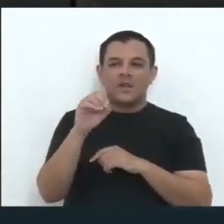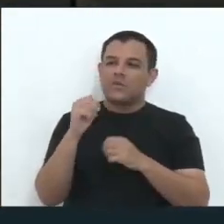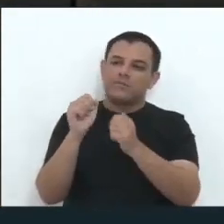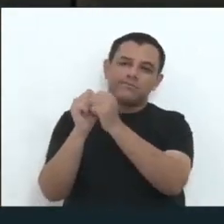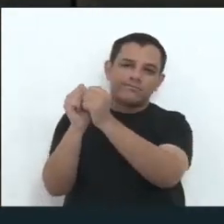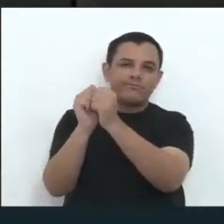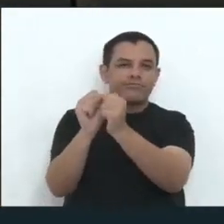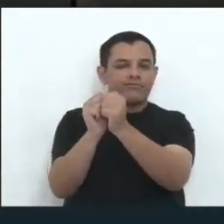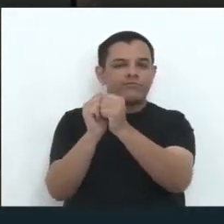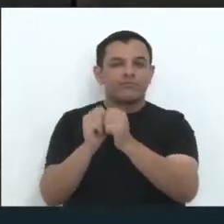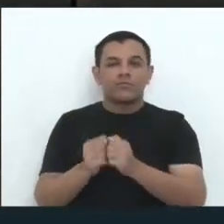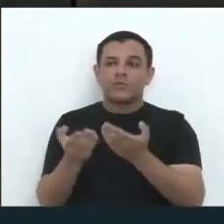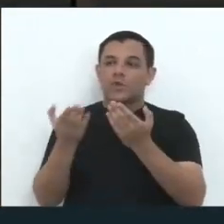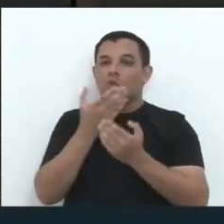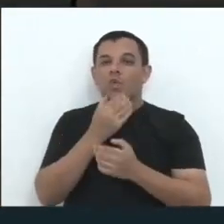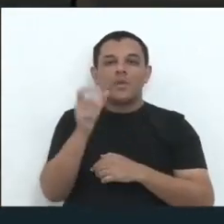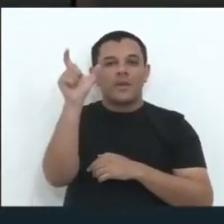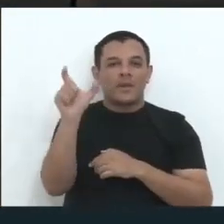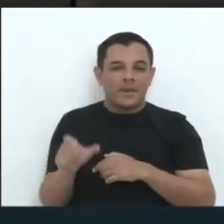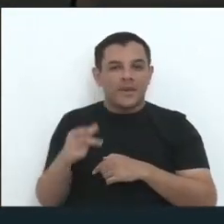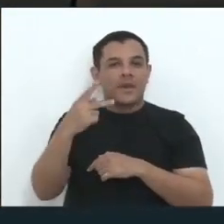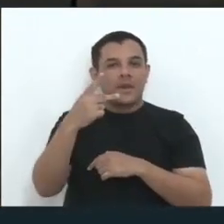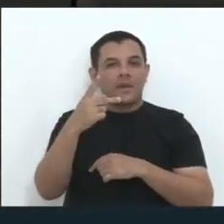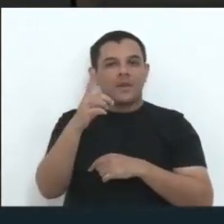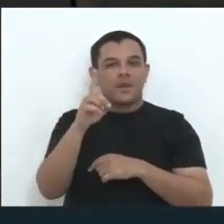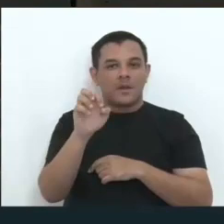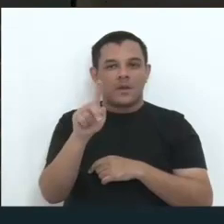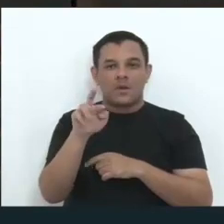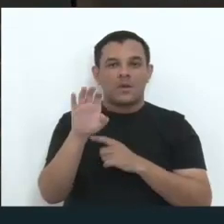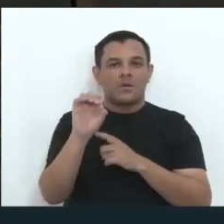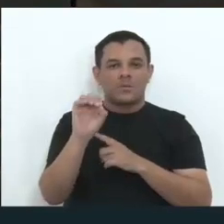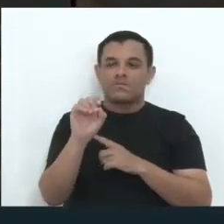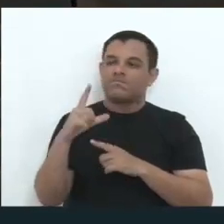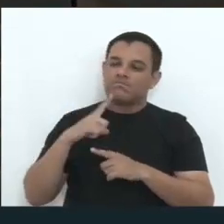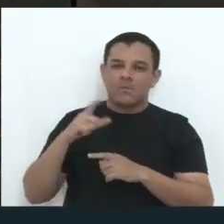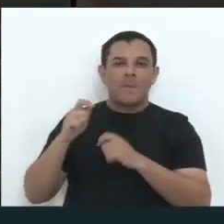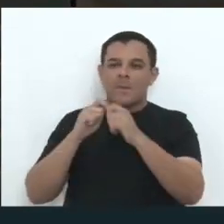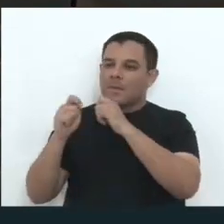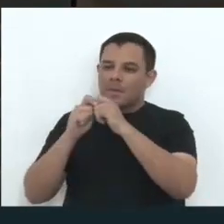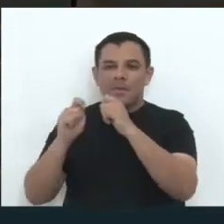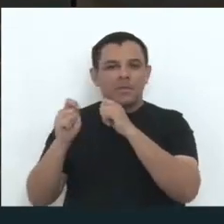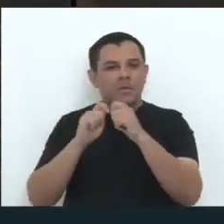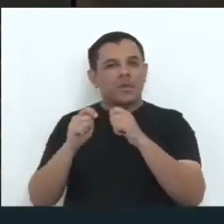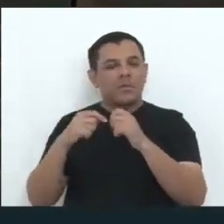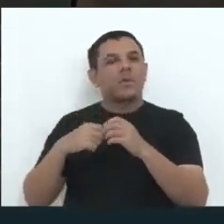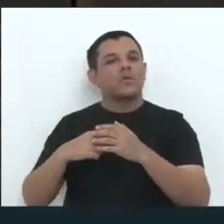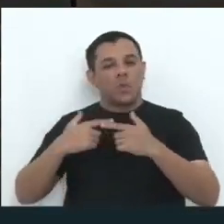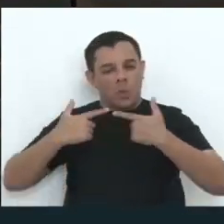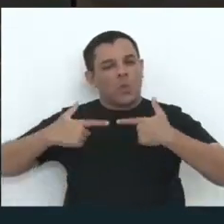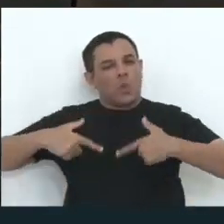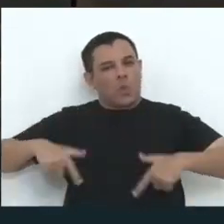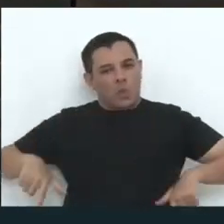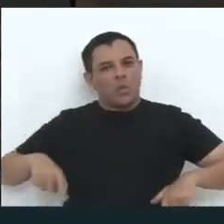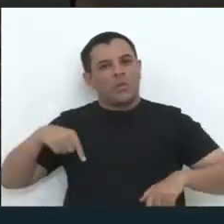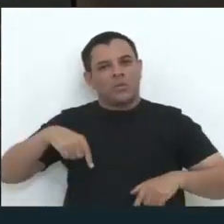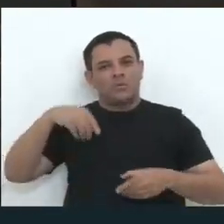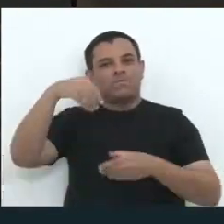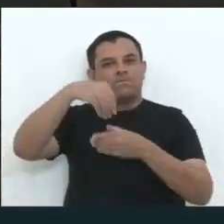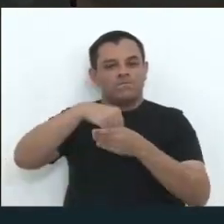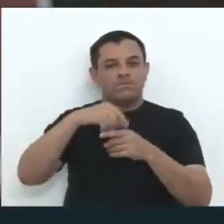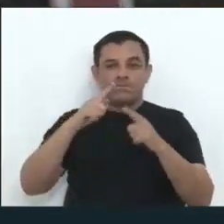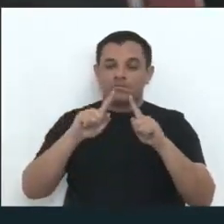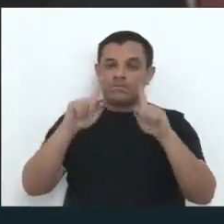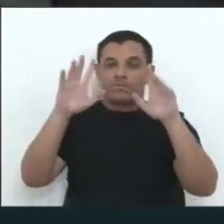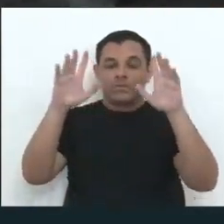E o Pedro, realmente, ele fez um jornalismo muito imparcial aqui na cidade de Guarulhos, a qual eu vejo